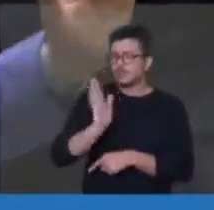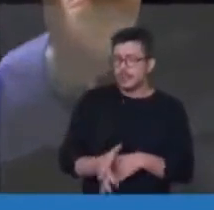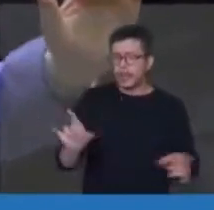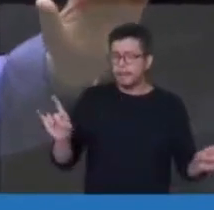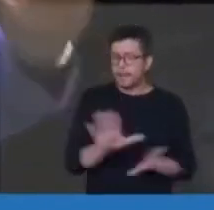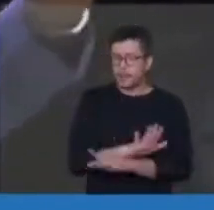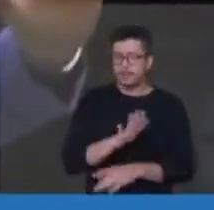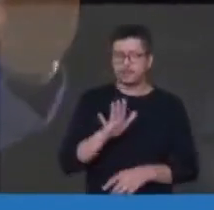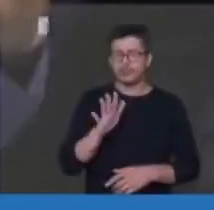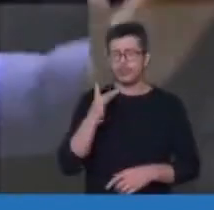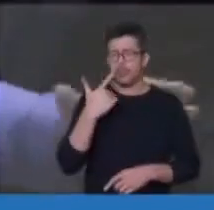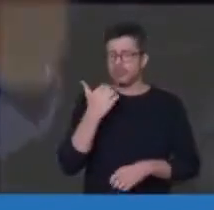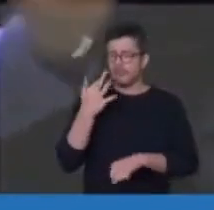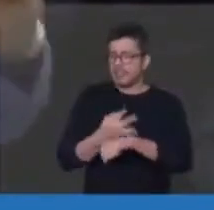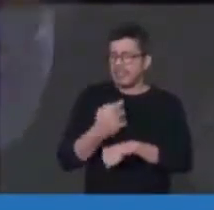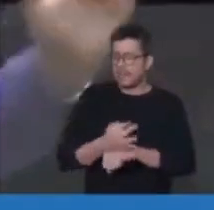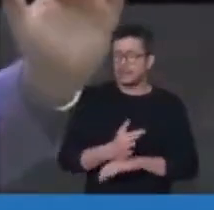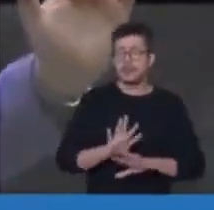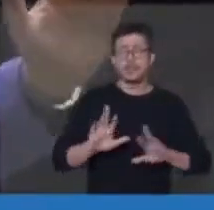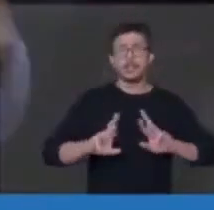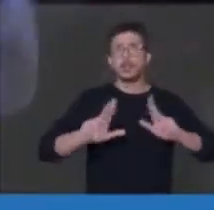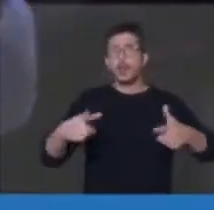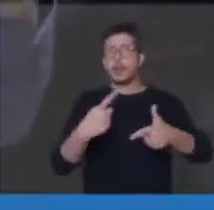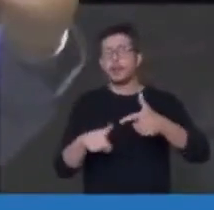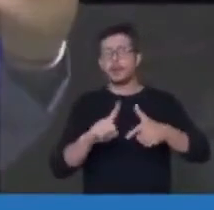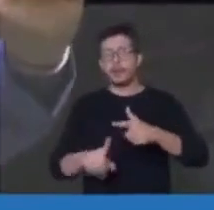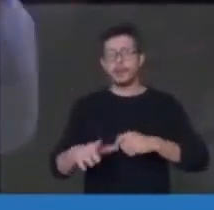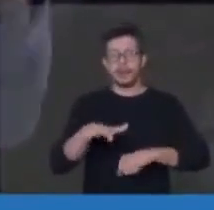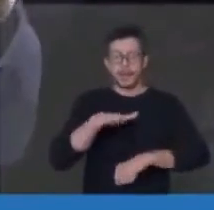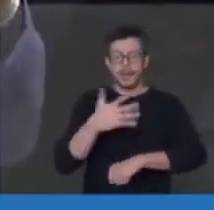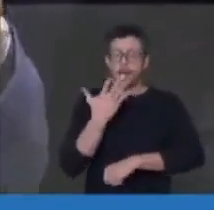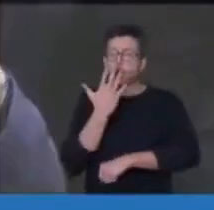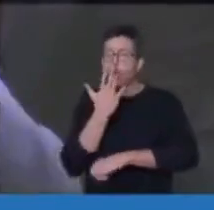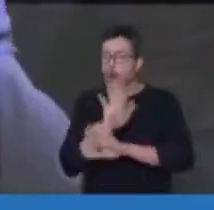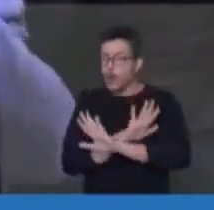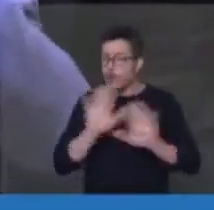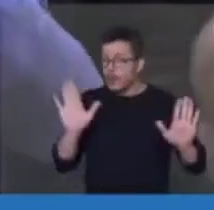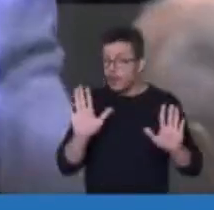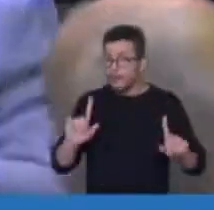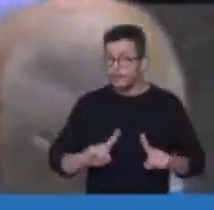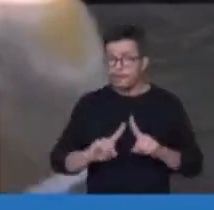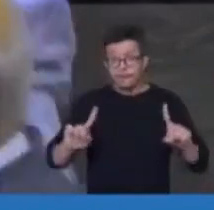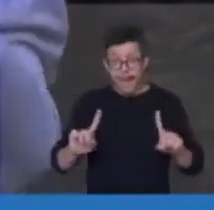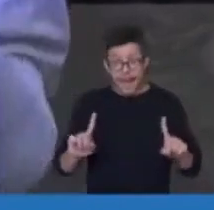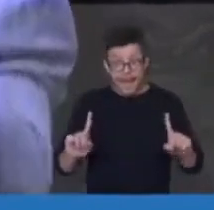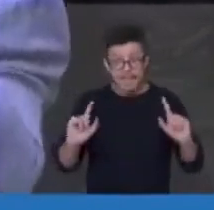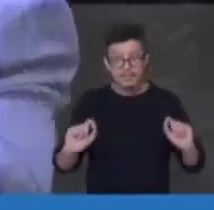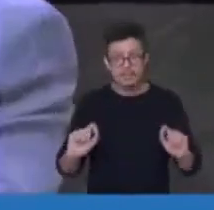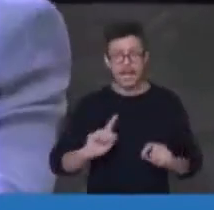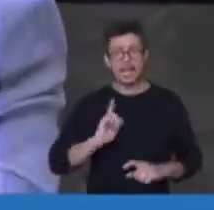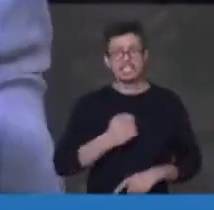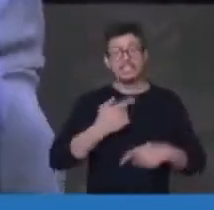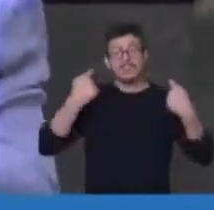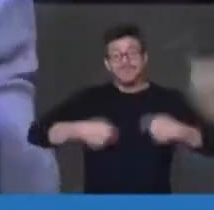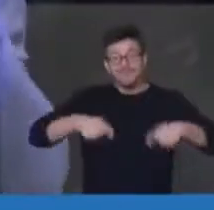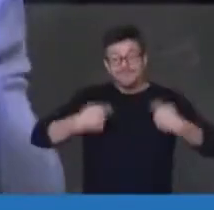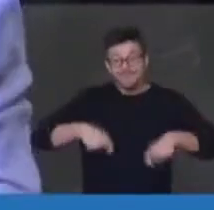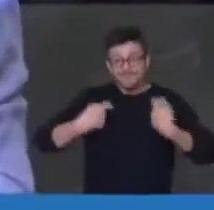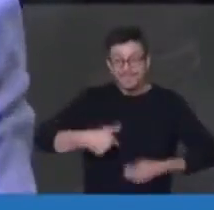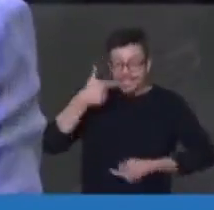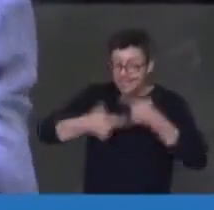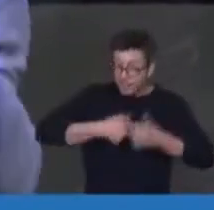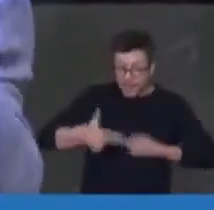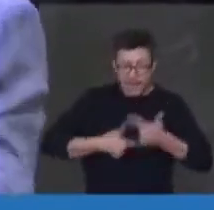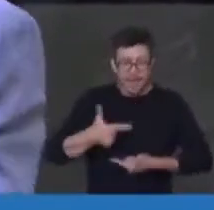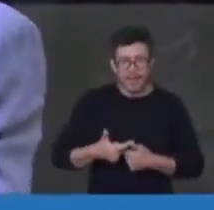racismo, nada contra negro, preto ou branco, nada contra, para entender. O que nós precisamos é trabalhar. Mais um feriado